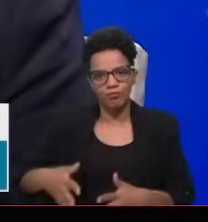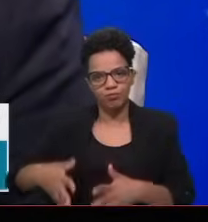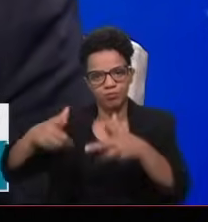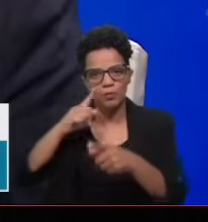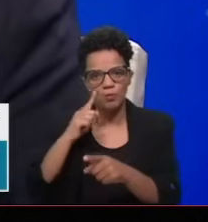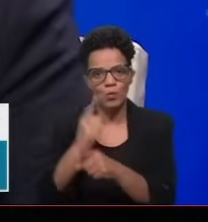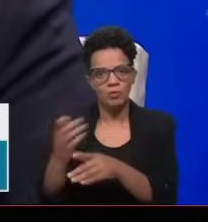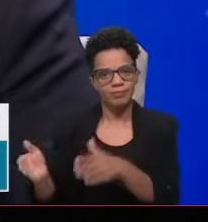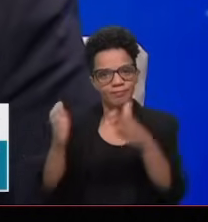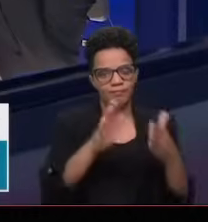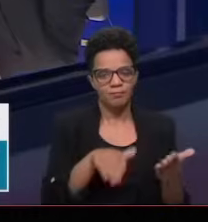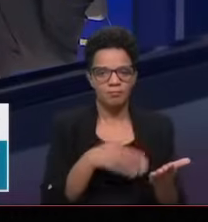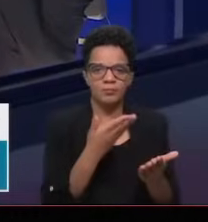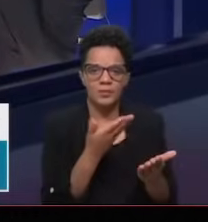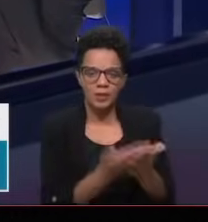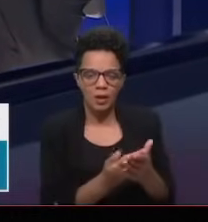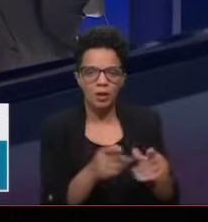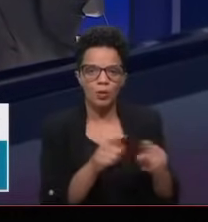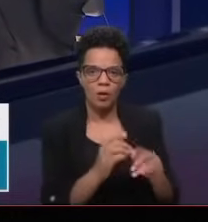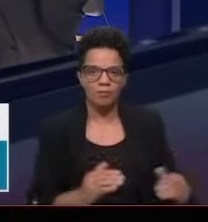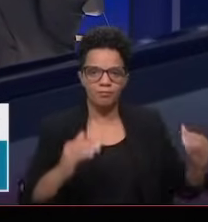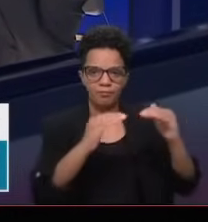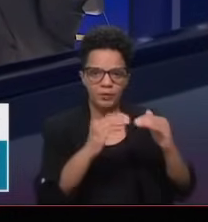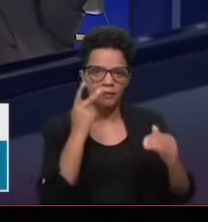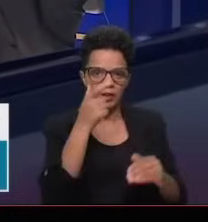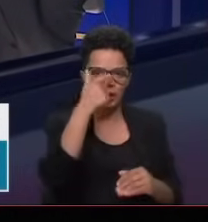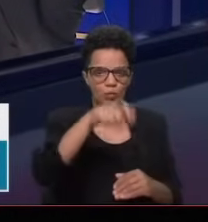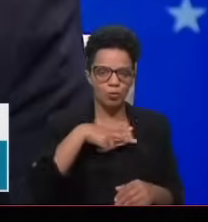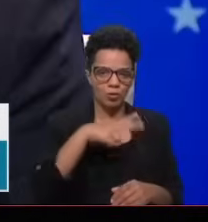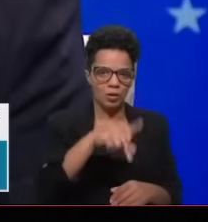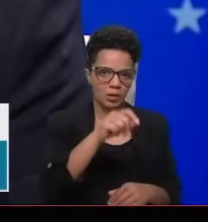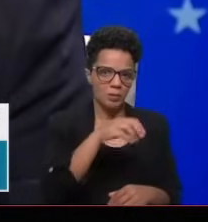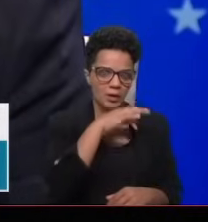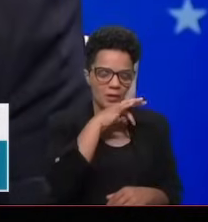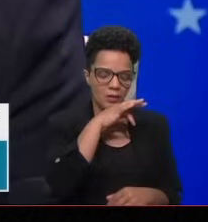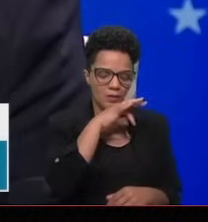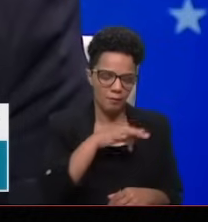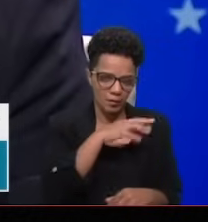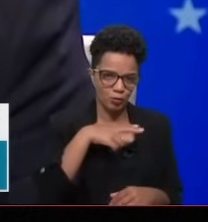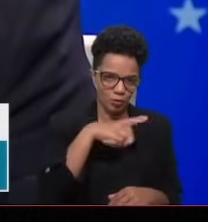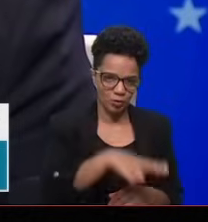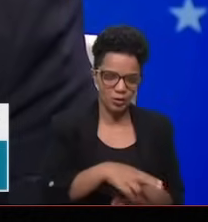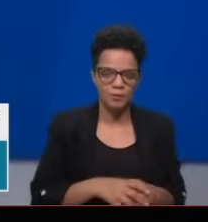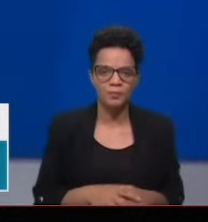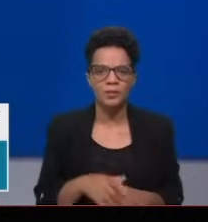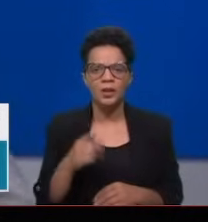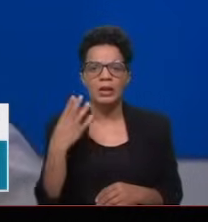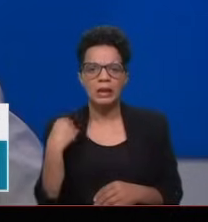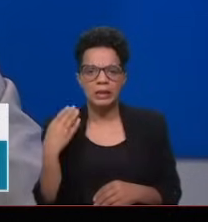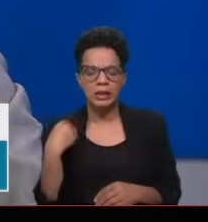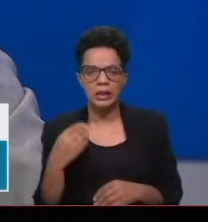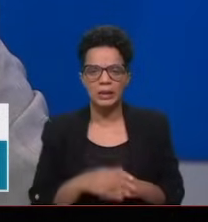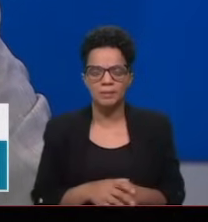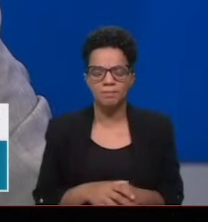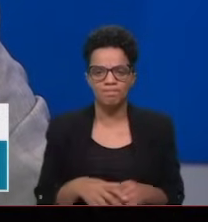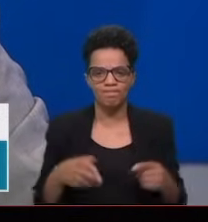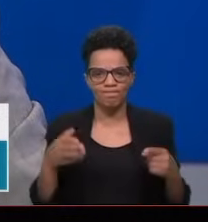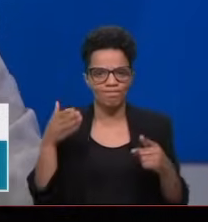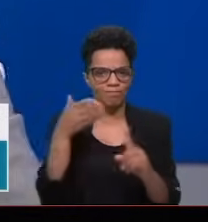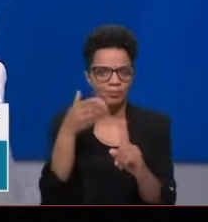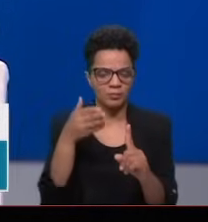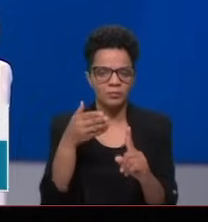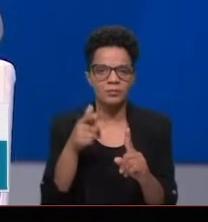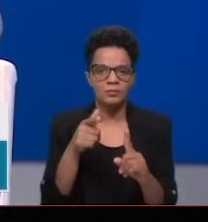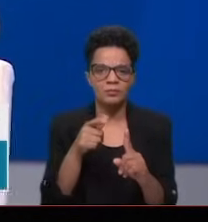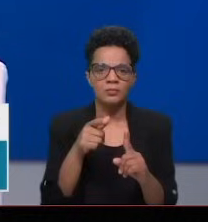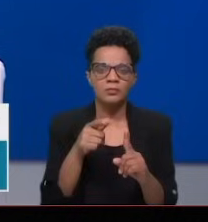lado dar eh um bom nível de vida aos Portugueses e às famílias portuguesas H Catarina Martins peço-lhe concisão Mas é possível